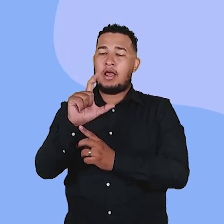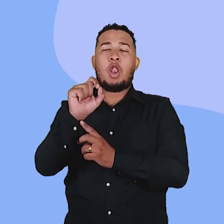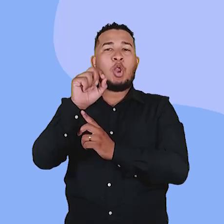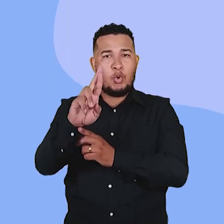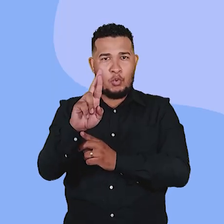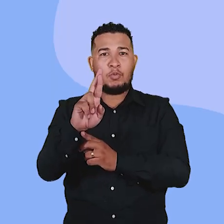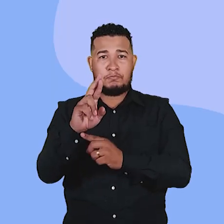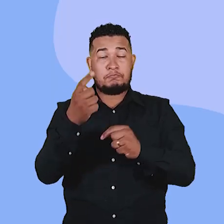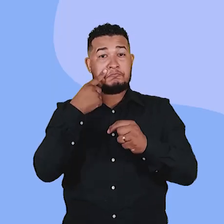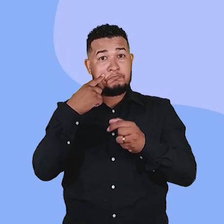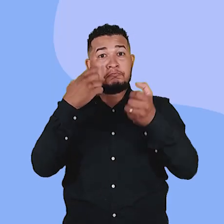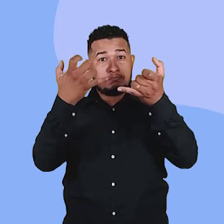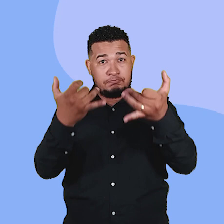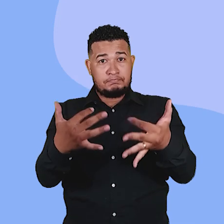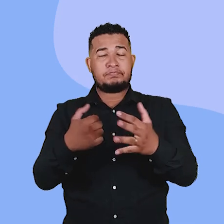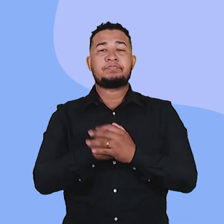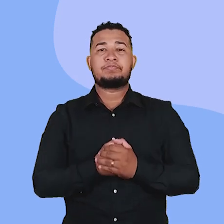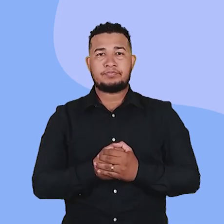conceituá-lo agora.